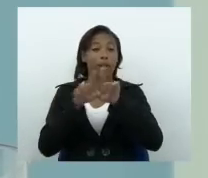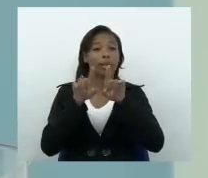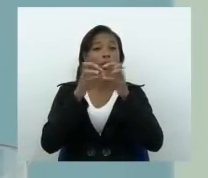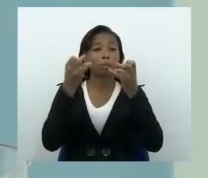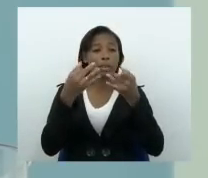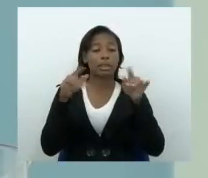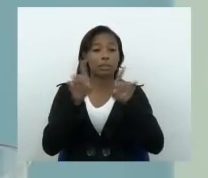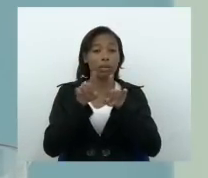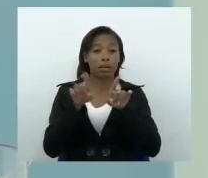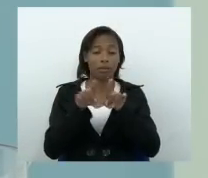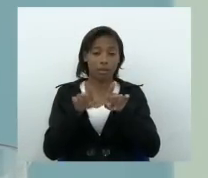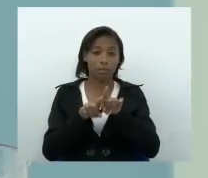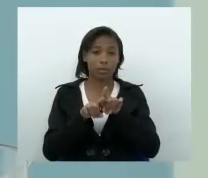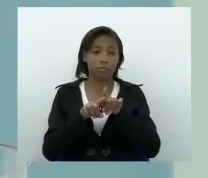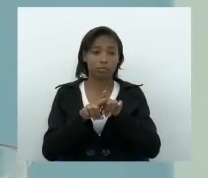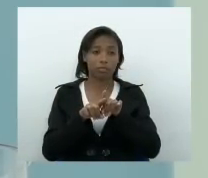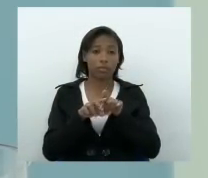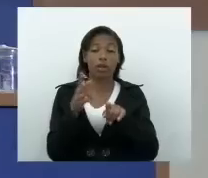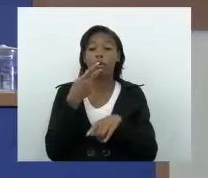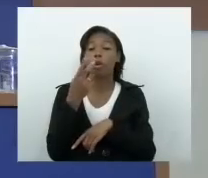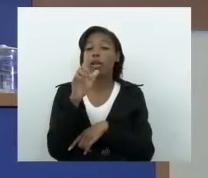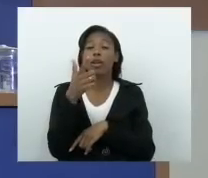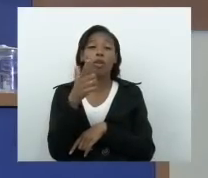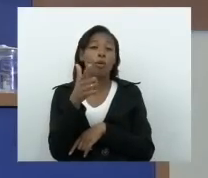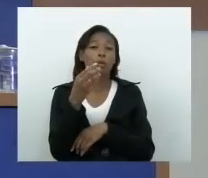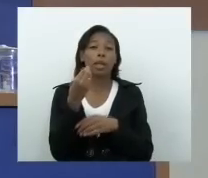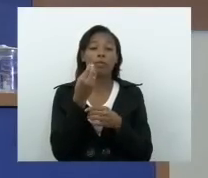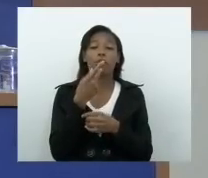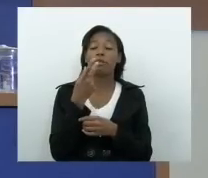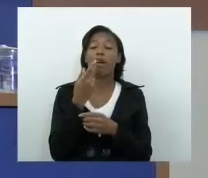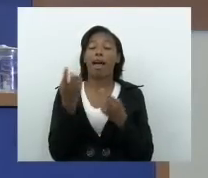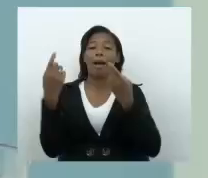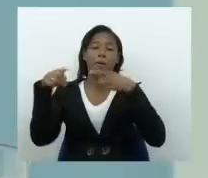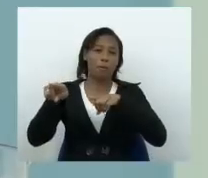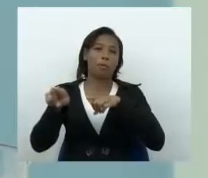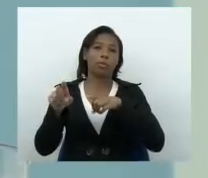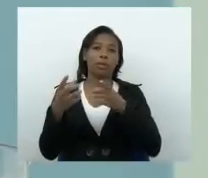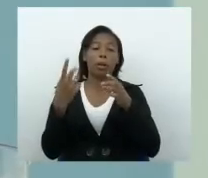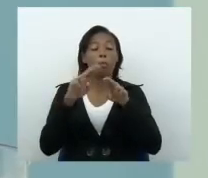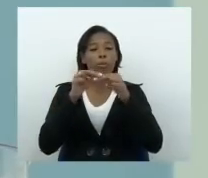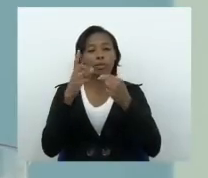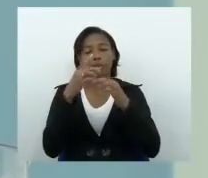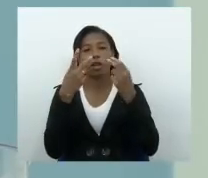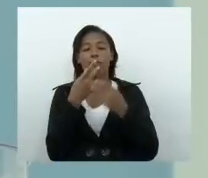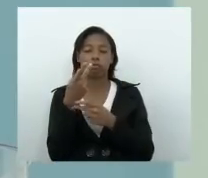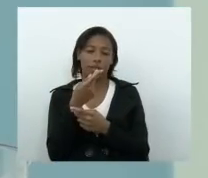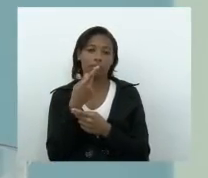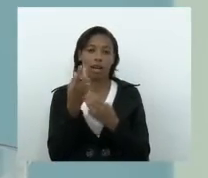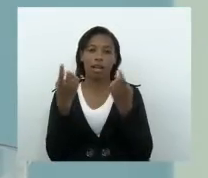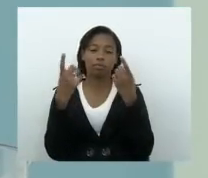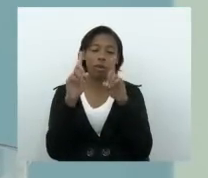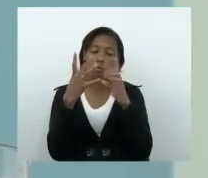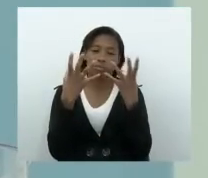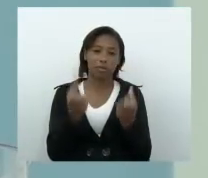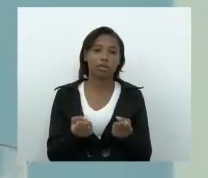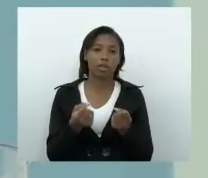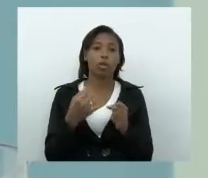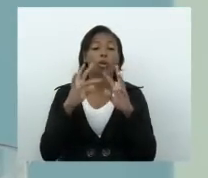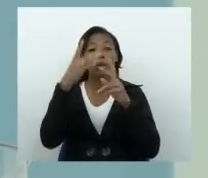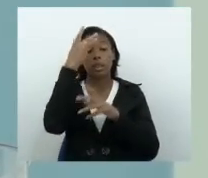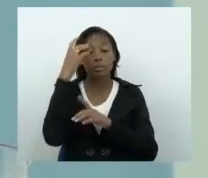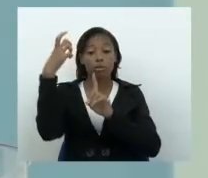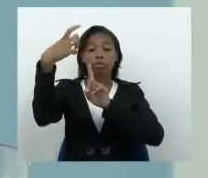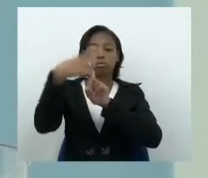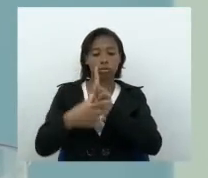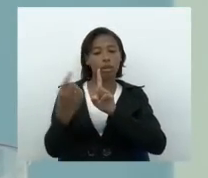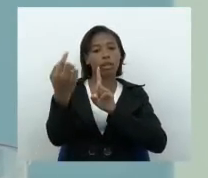debate, e no mérito a comissão julgou que não houve ofensa. Quero agradecer todos os presentes que estiveram aqui, né, de forma física